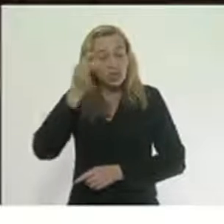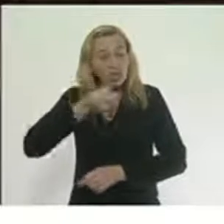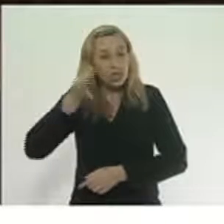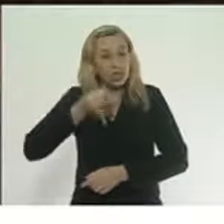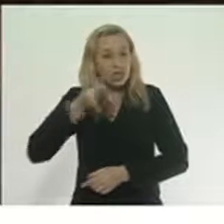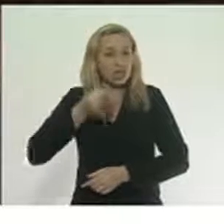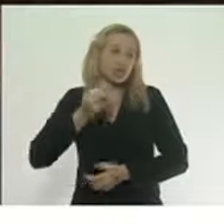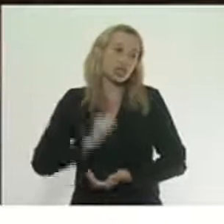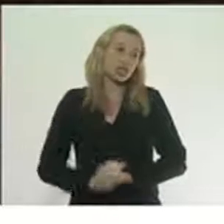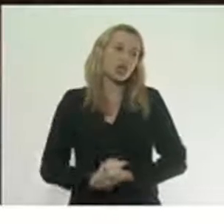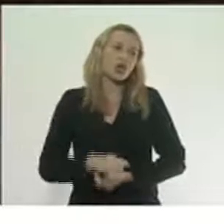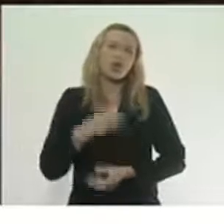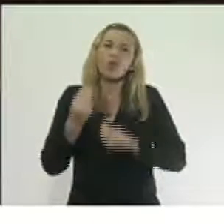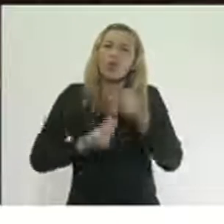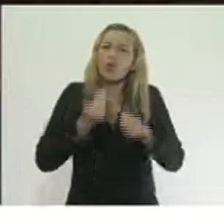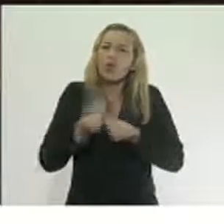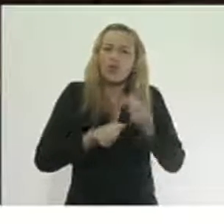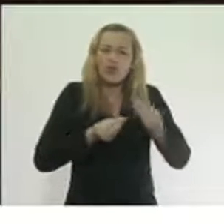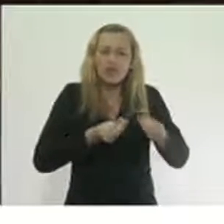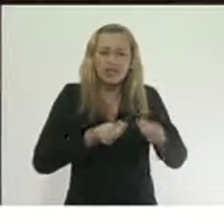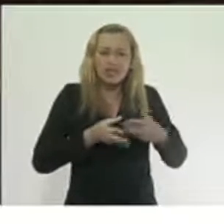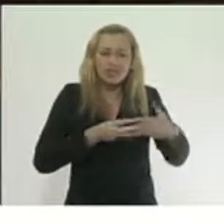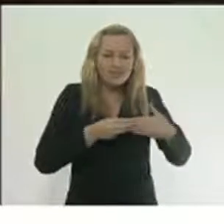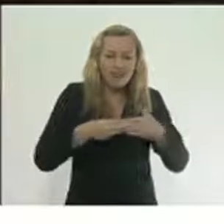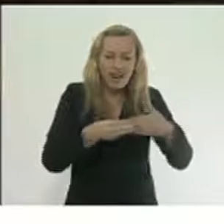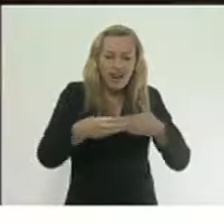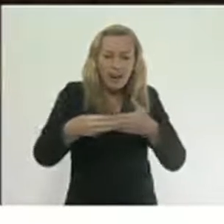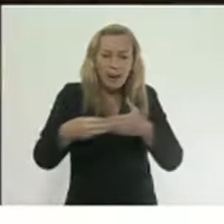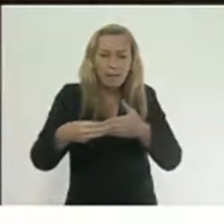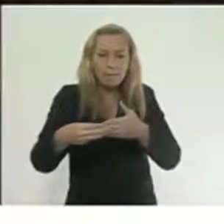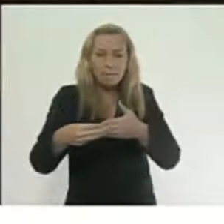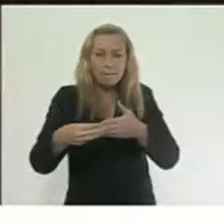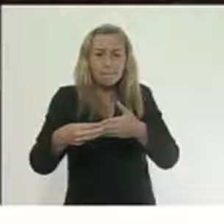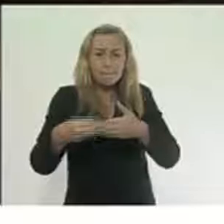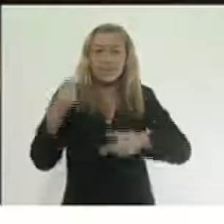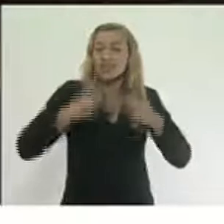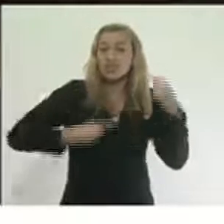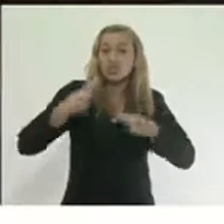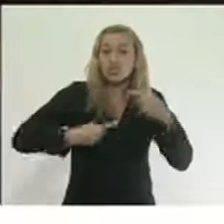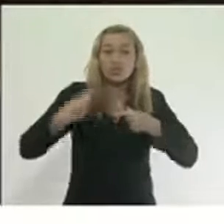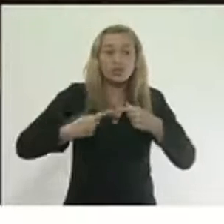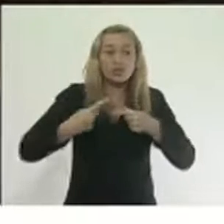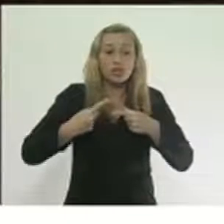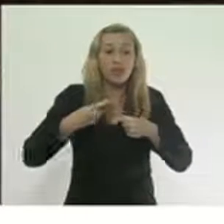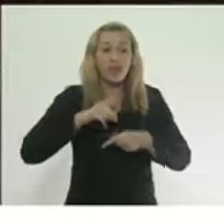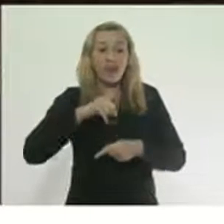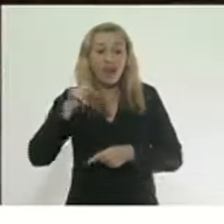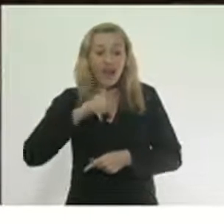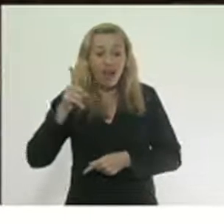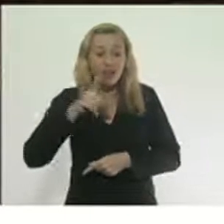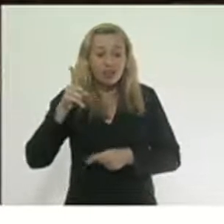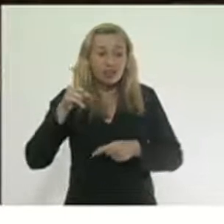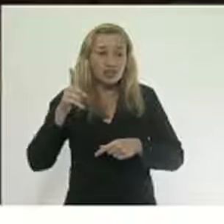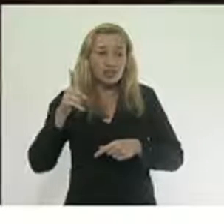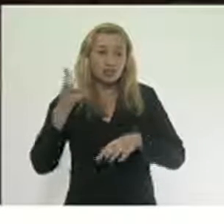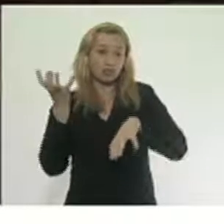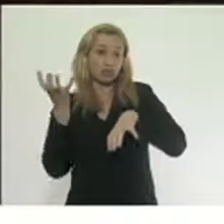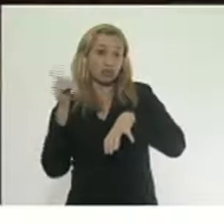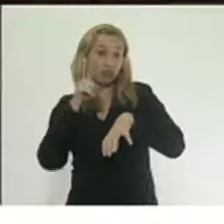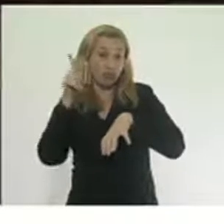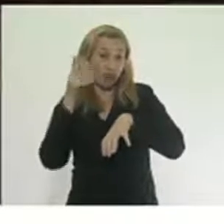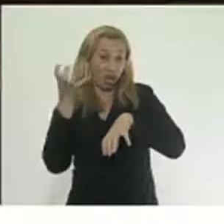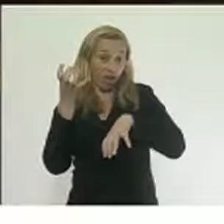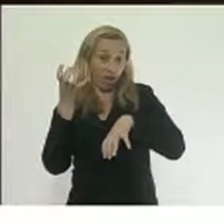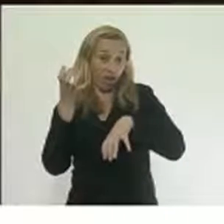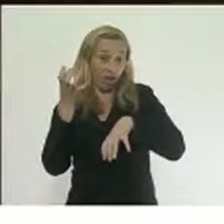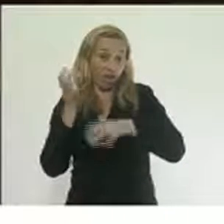a forma como vai ser conduzida esta discussão lá no Congresso Nacional,